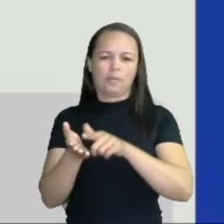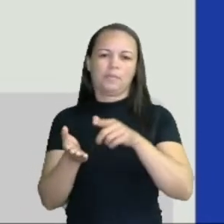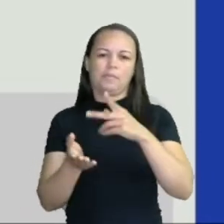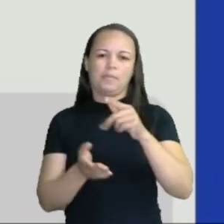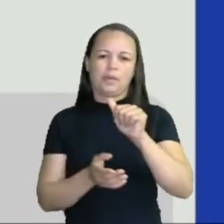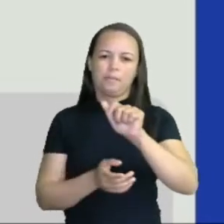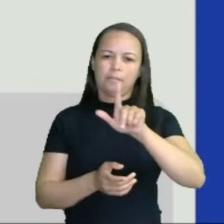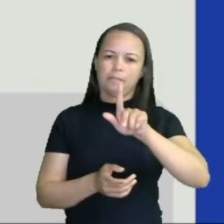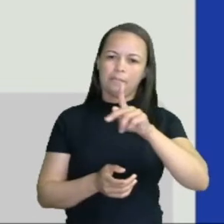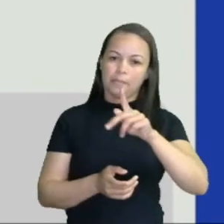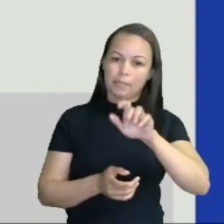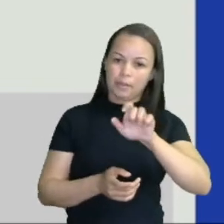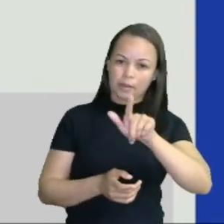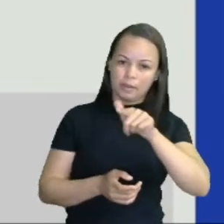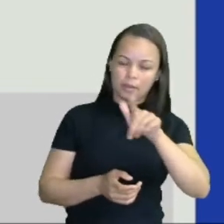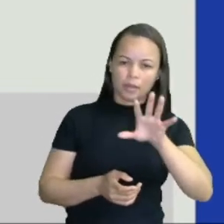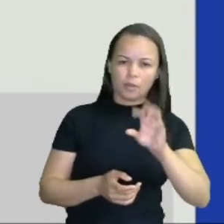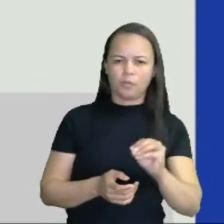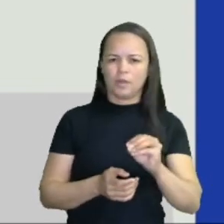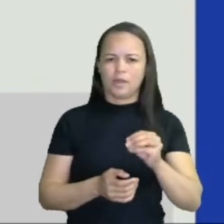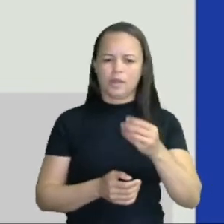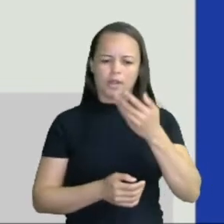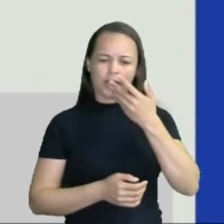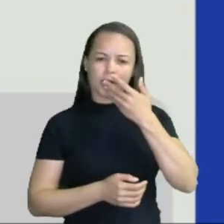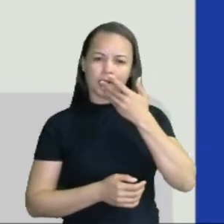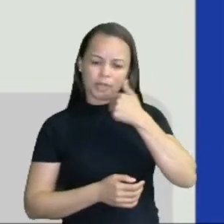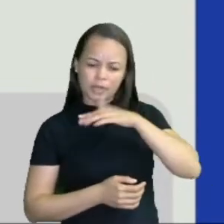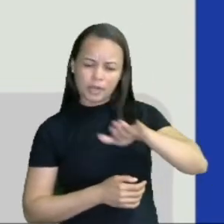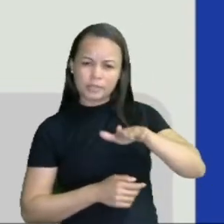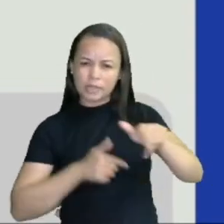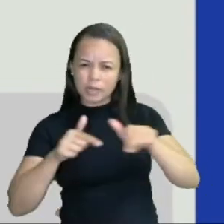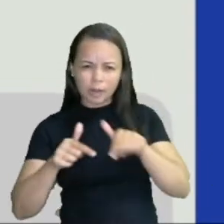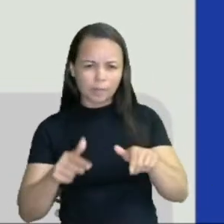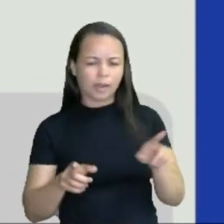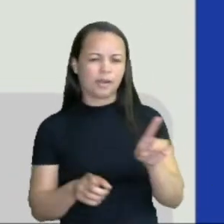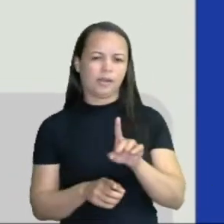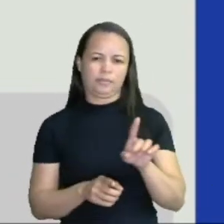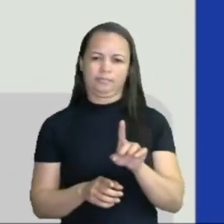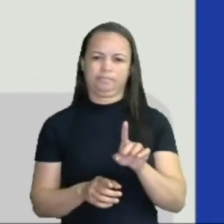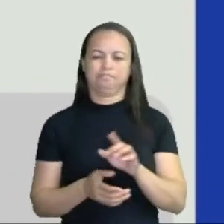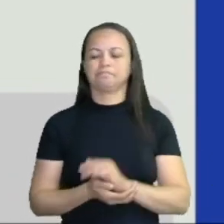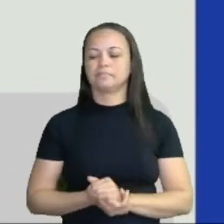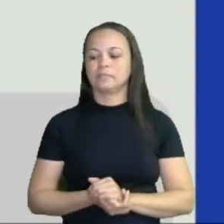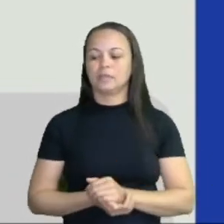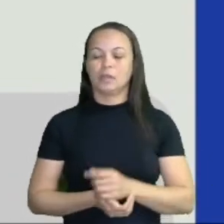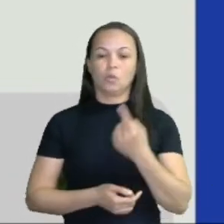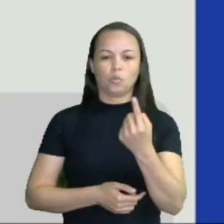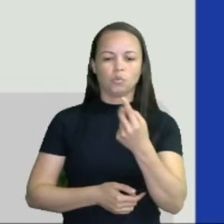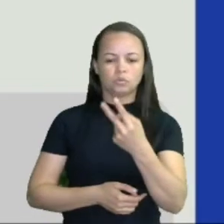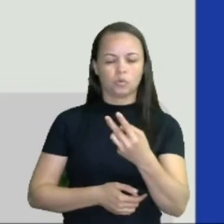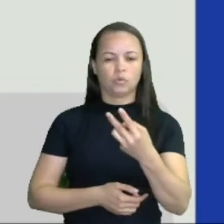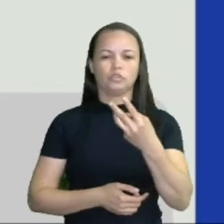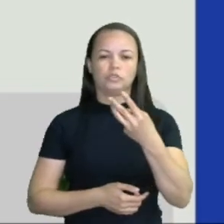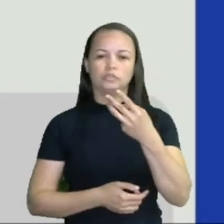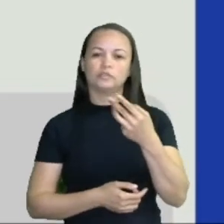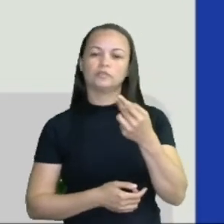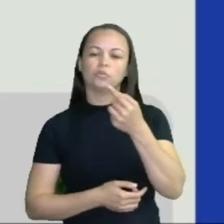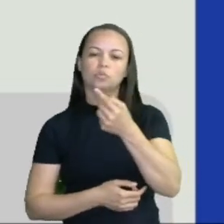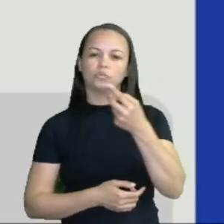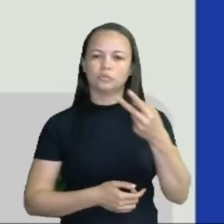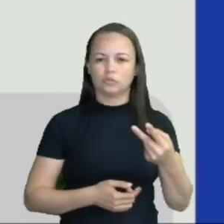trabalha, criança dá trabalho. Criança não trabalha. 1, 2, feijão com arroz. 3, 4, feijão no